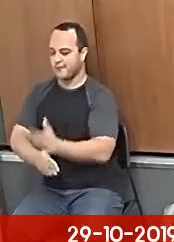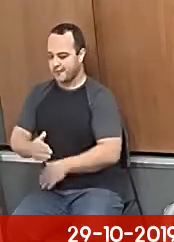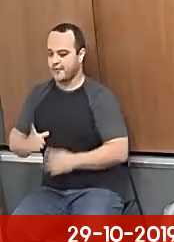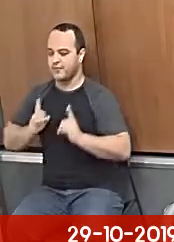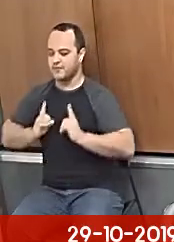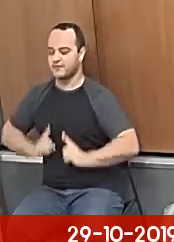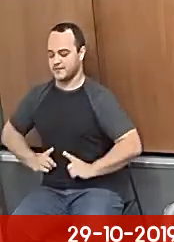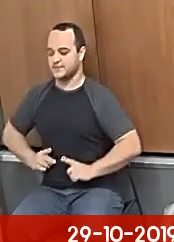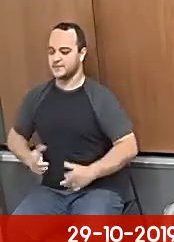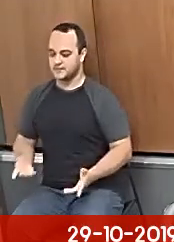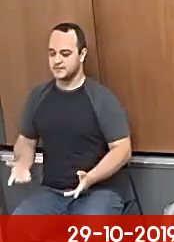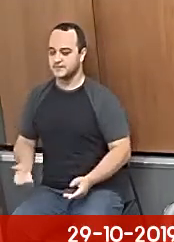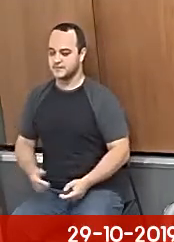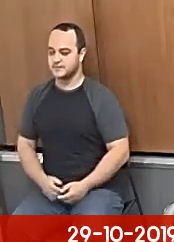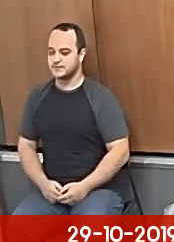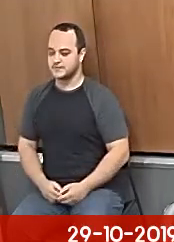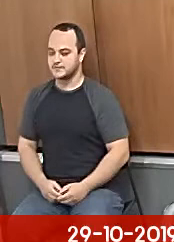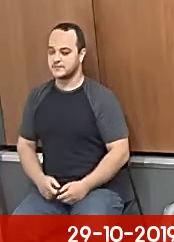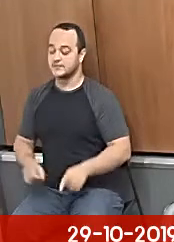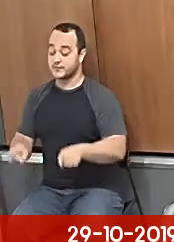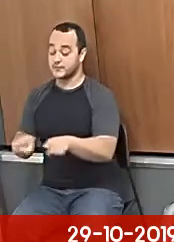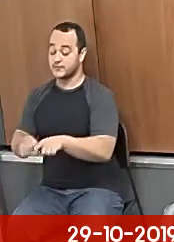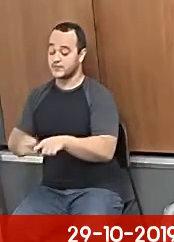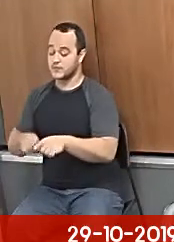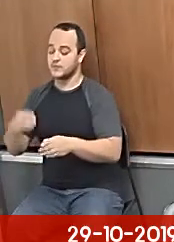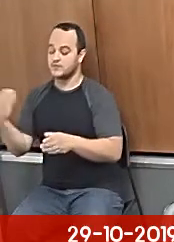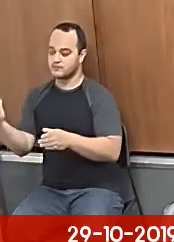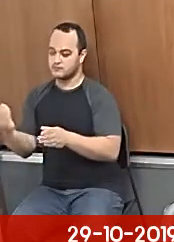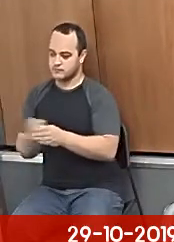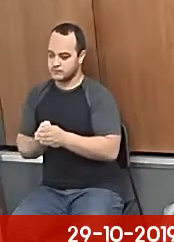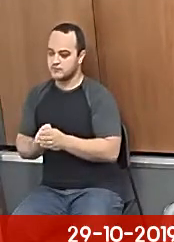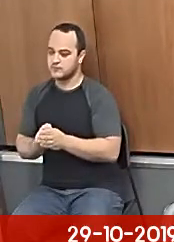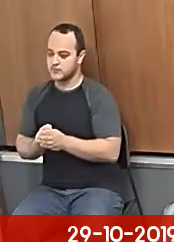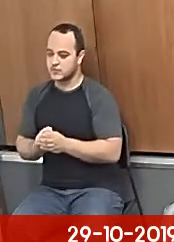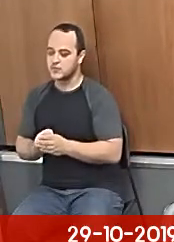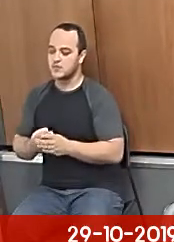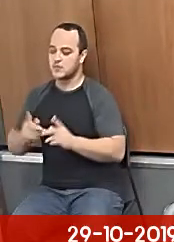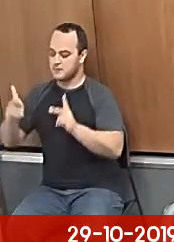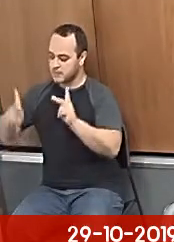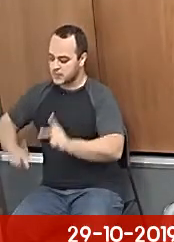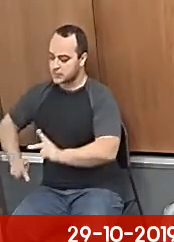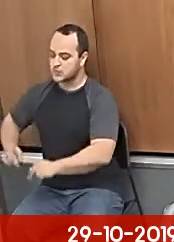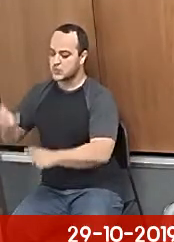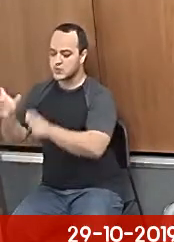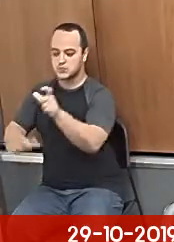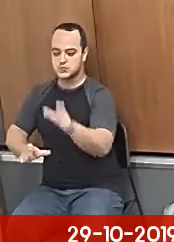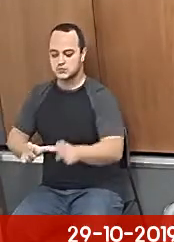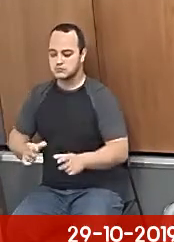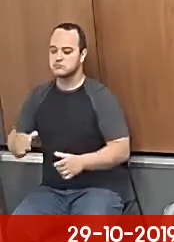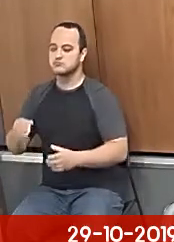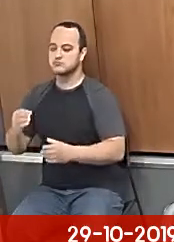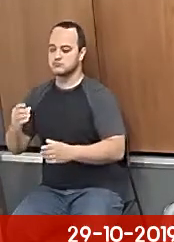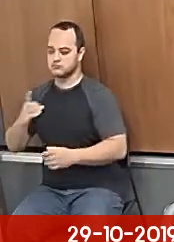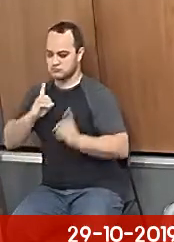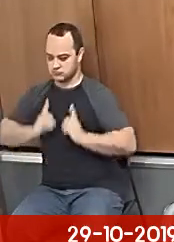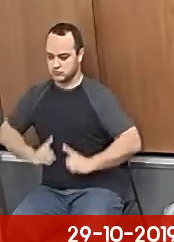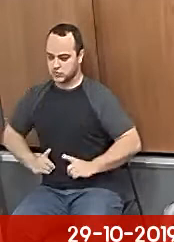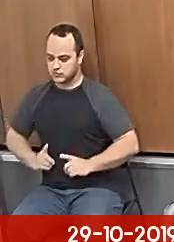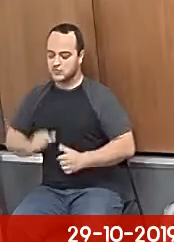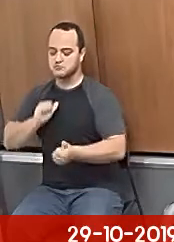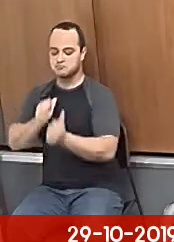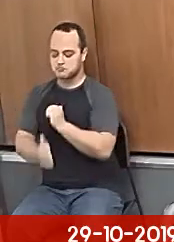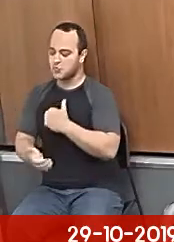possa, né, permitir essa inclusão dos deficientes dentro do